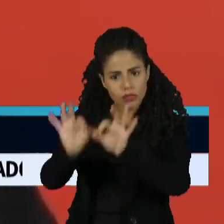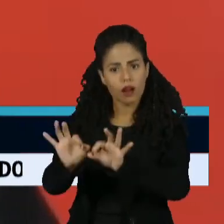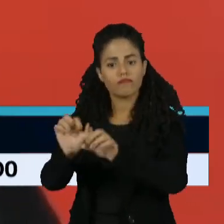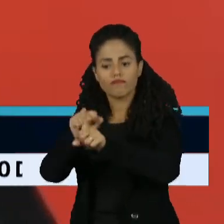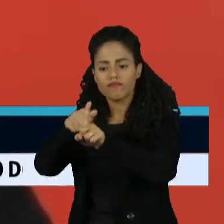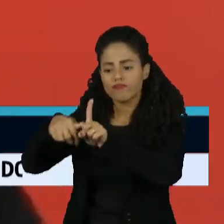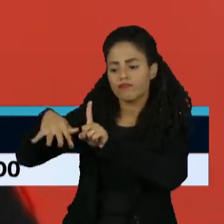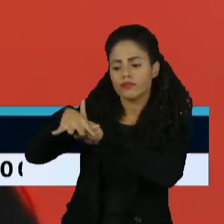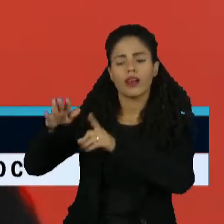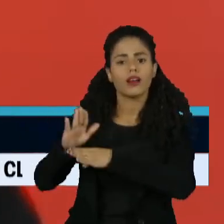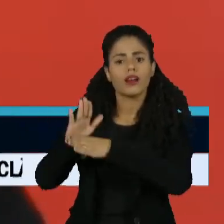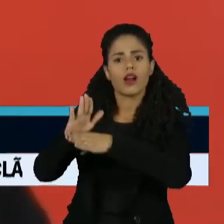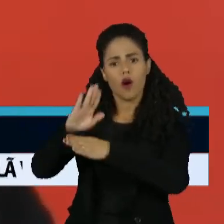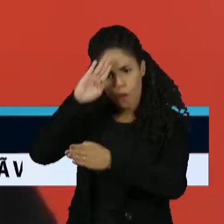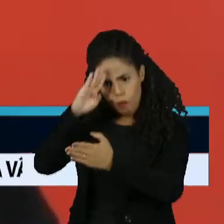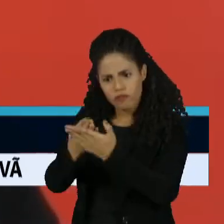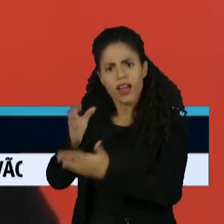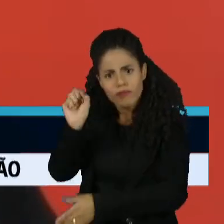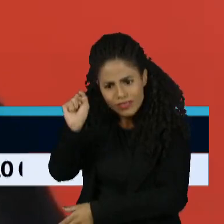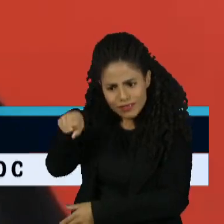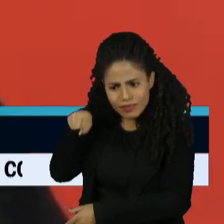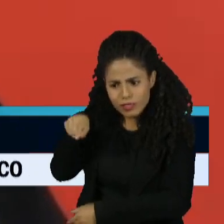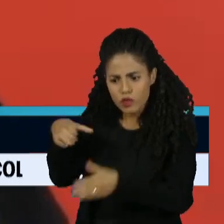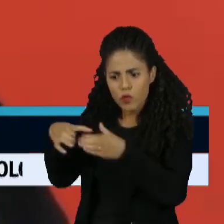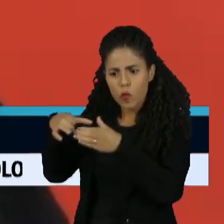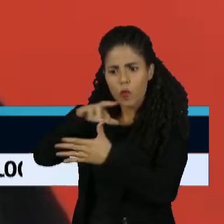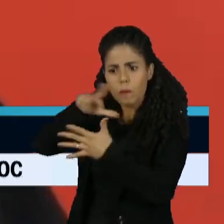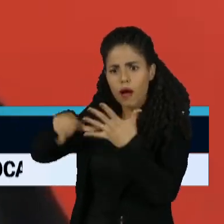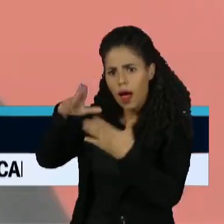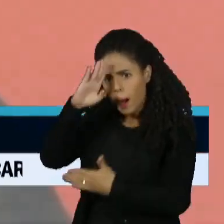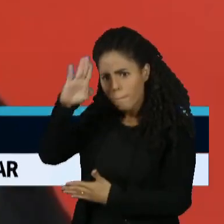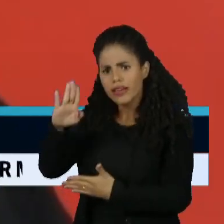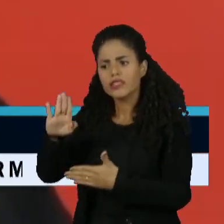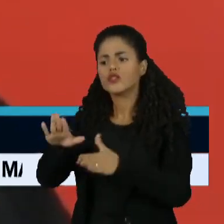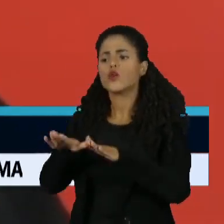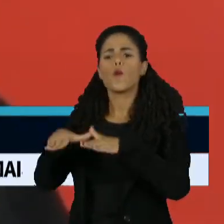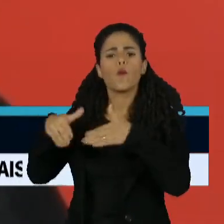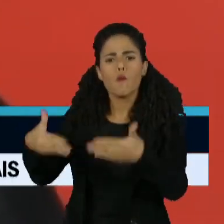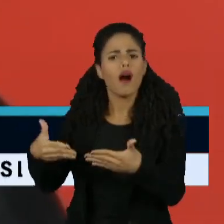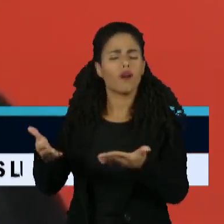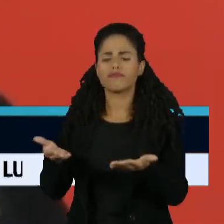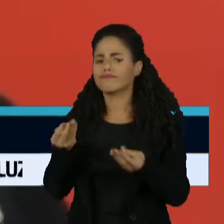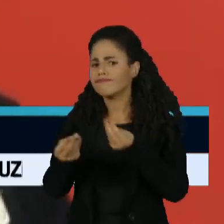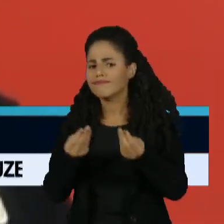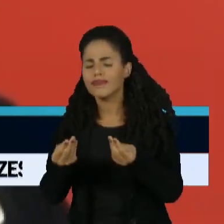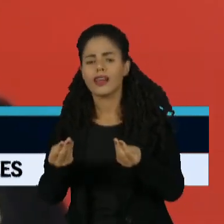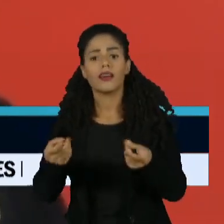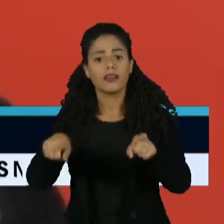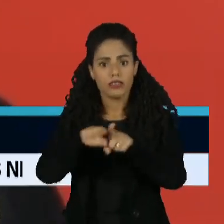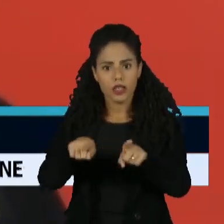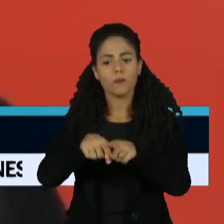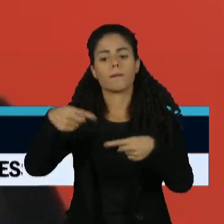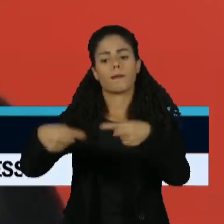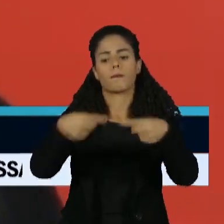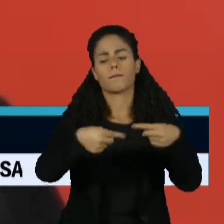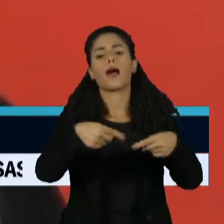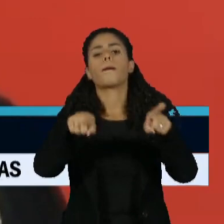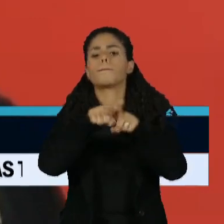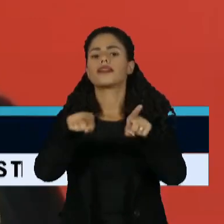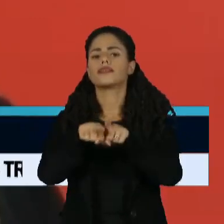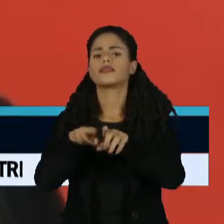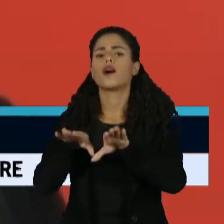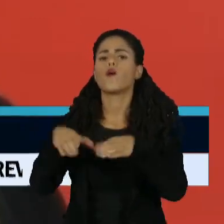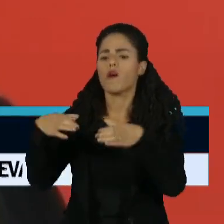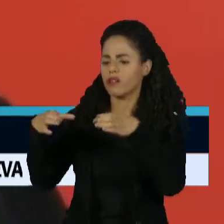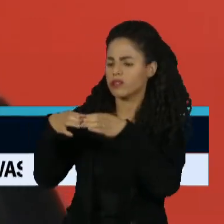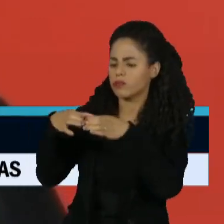confiavam nas Forças Armadas mas não pelos pelos motivos adequados é importante rediscutir o papel dos